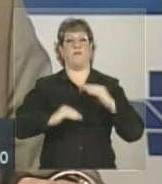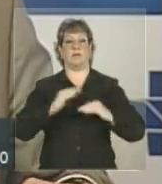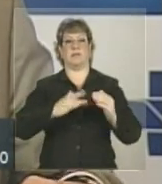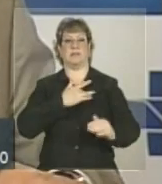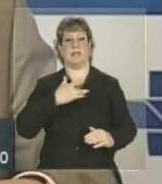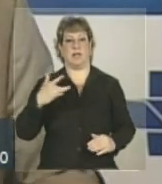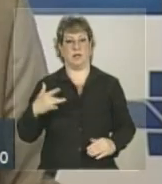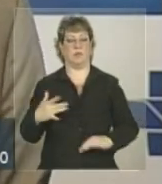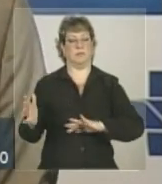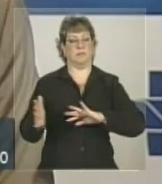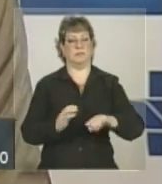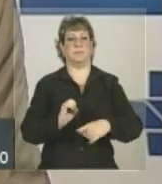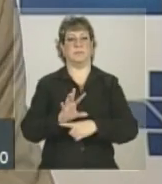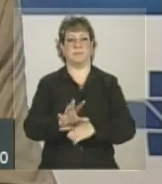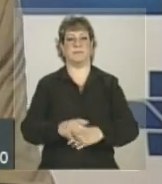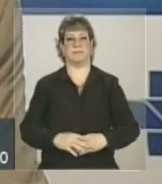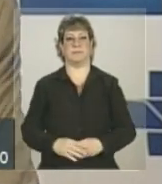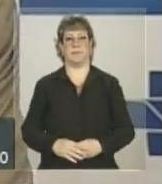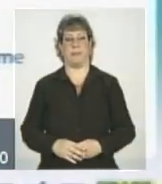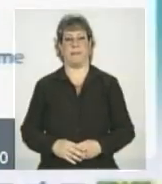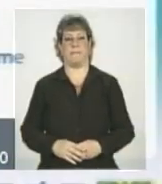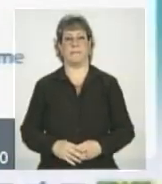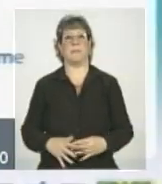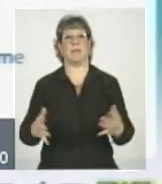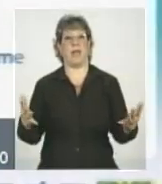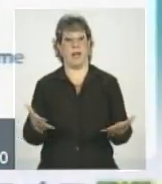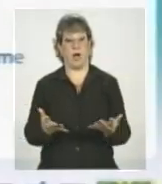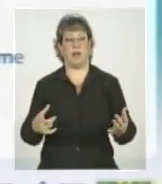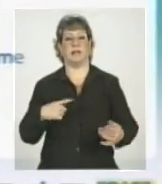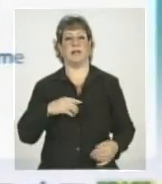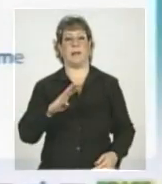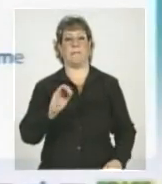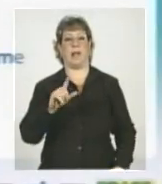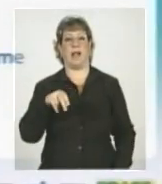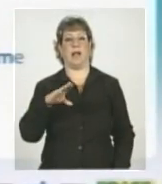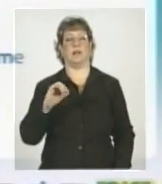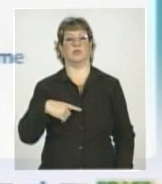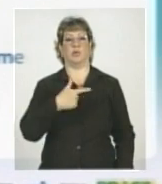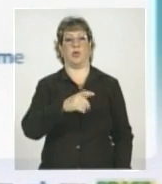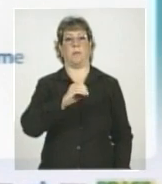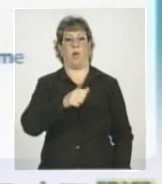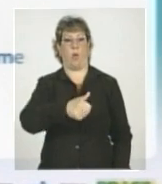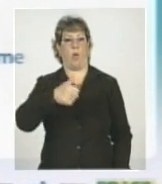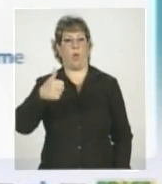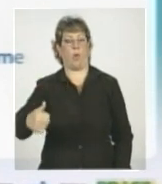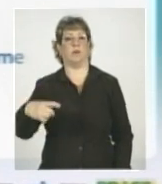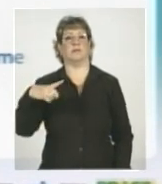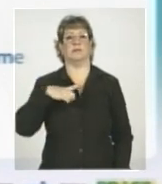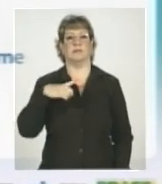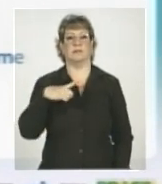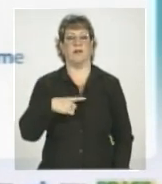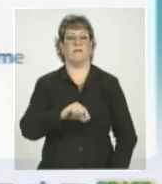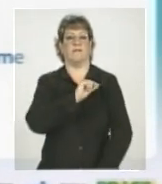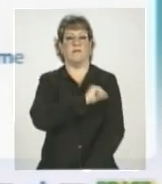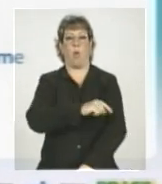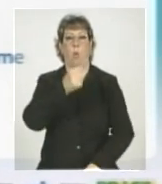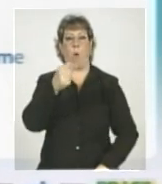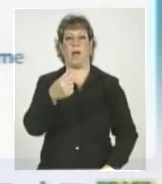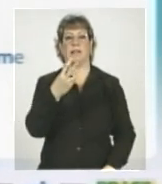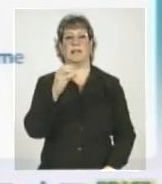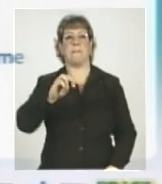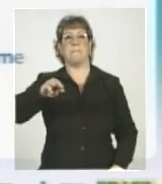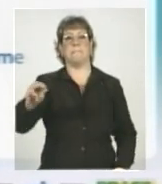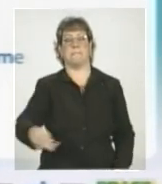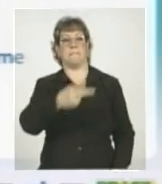desses casos. Pode passar o próximo. Aqui agora a gente tem um balanço 2011, né, atingimos 84%, vacinamos quase 30 milhões